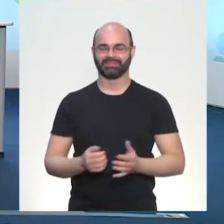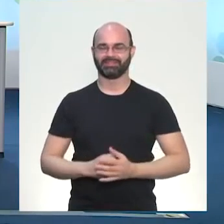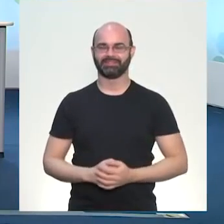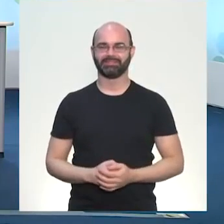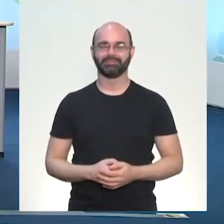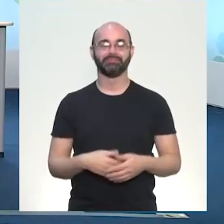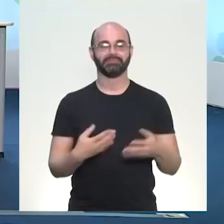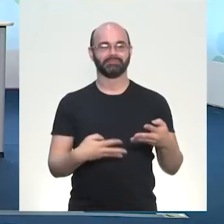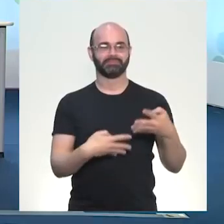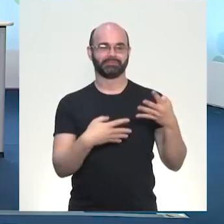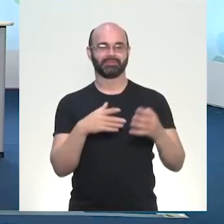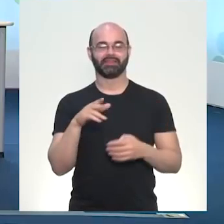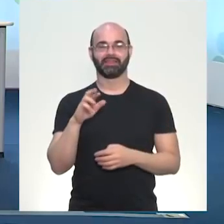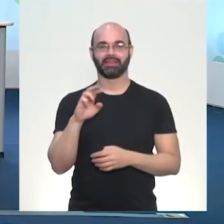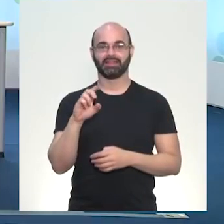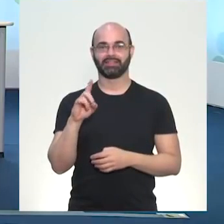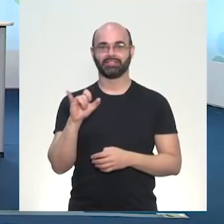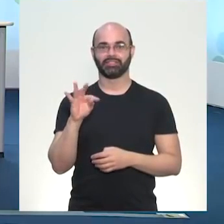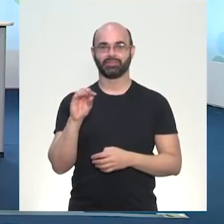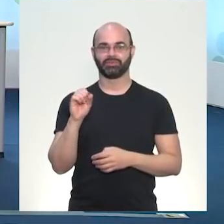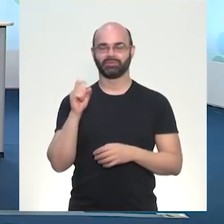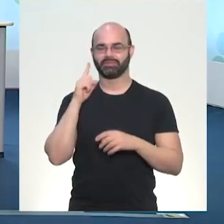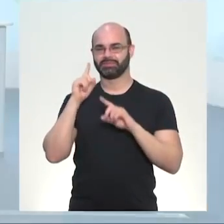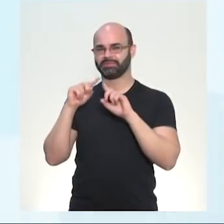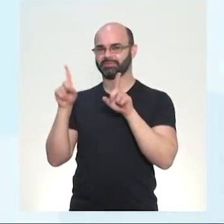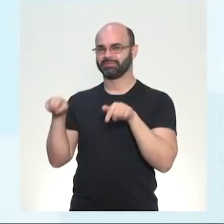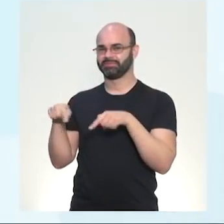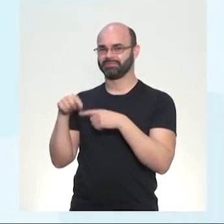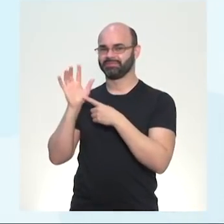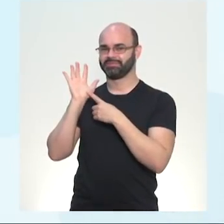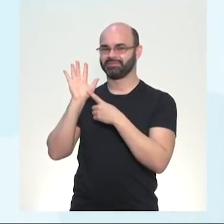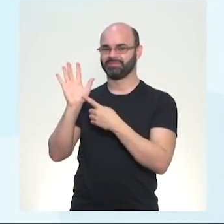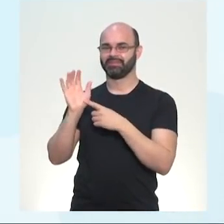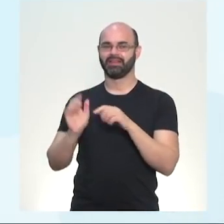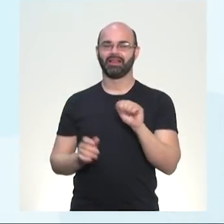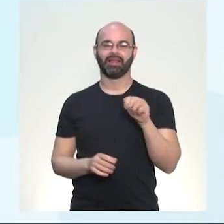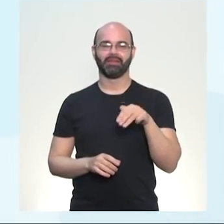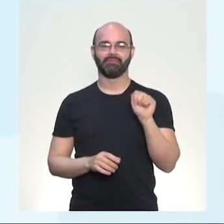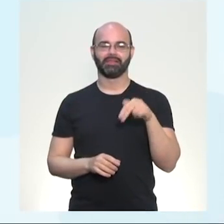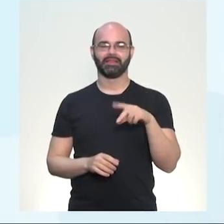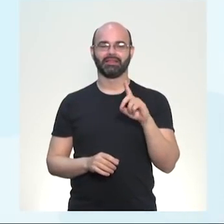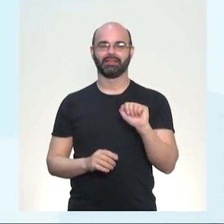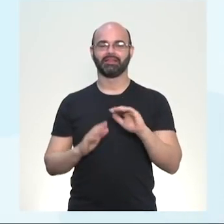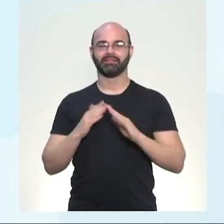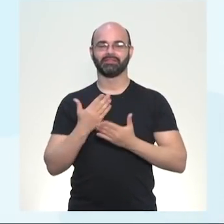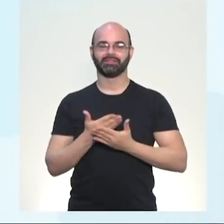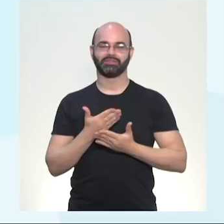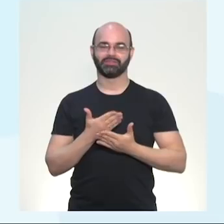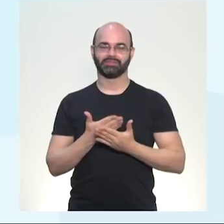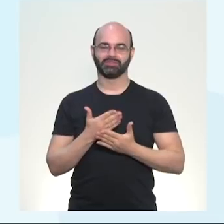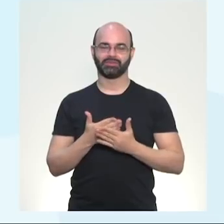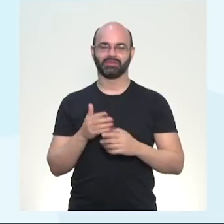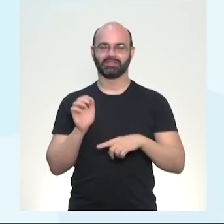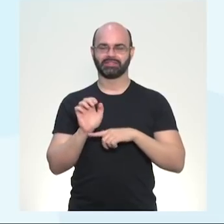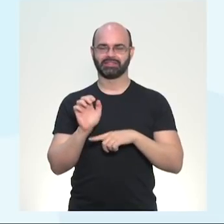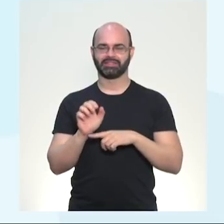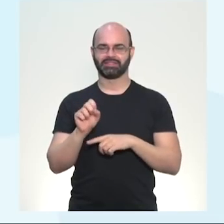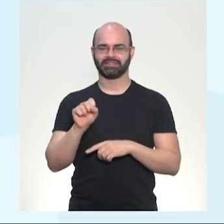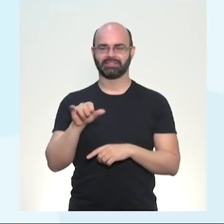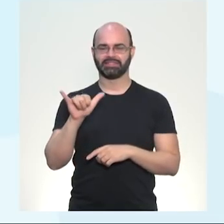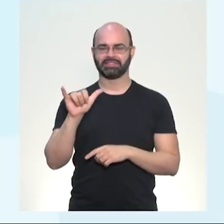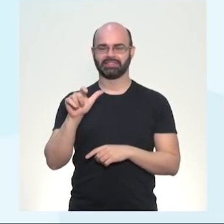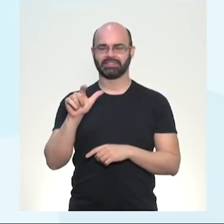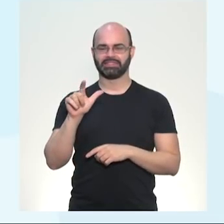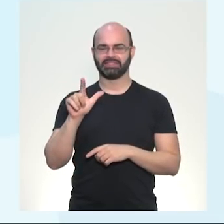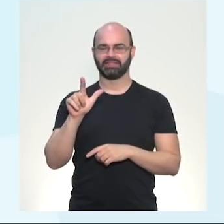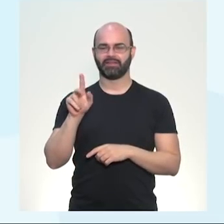aí, pode pôr na telinha? Então, aí a aluna Amanda, da Escola Estadual Silvio, acho que é Guerato,